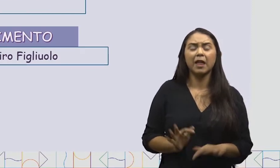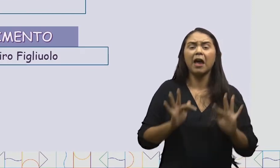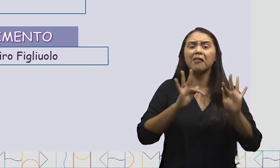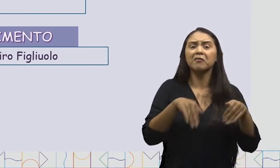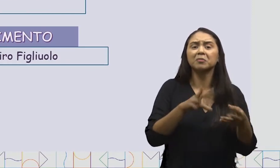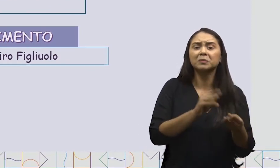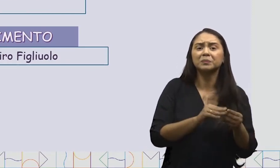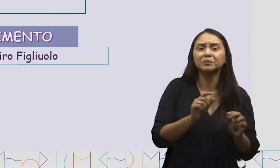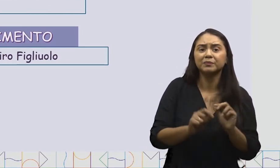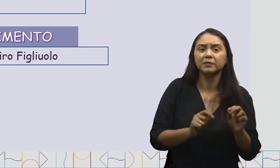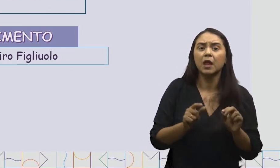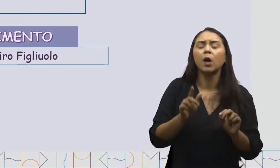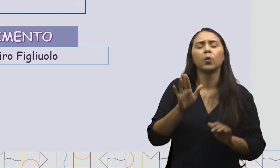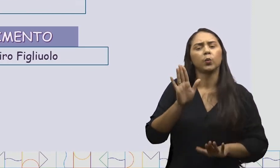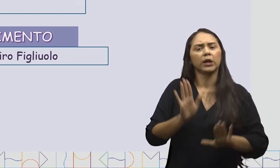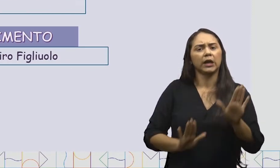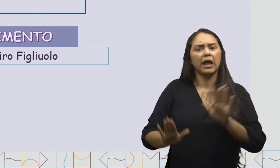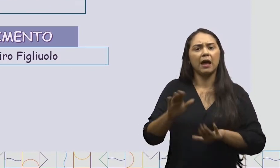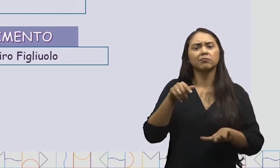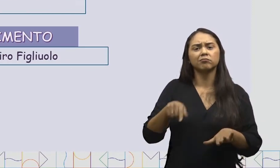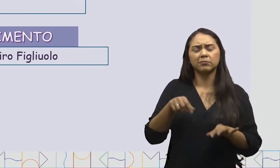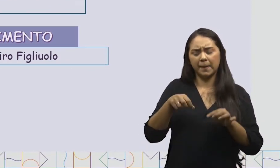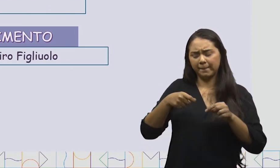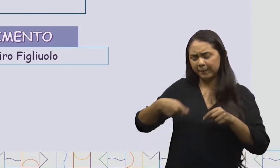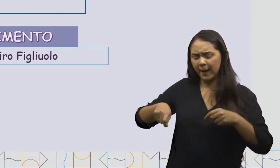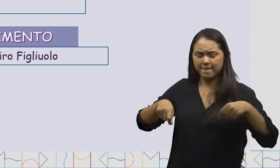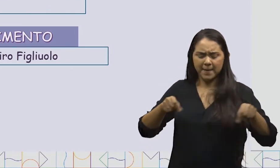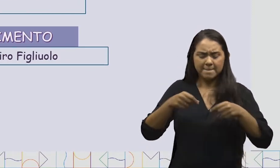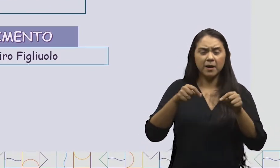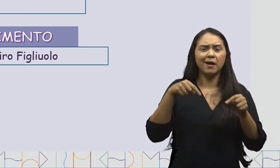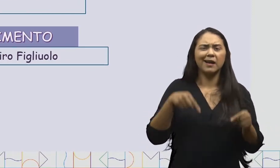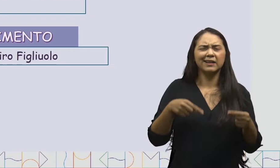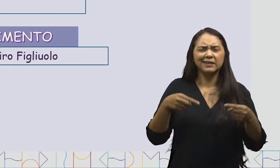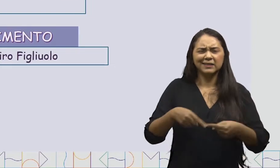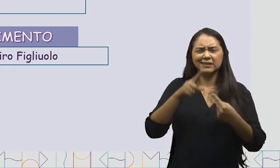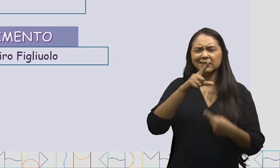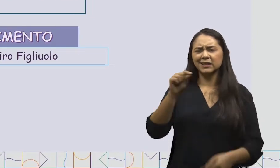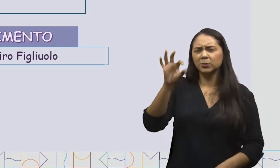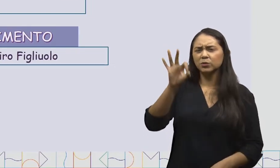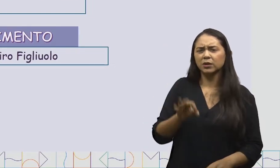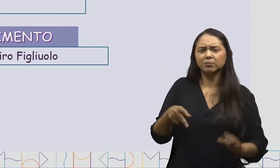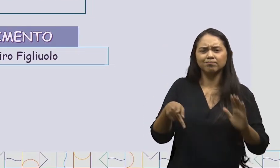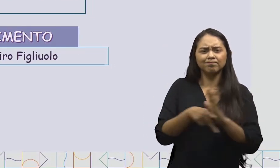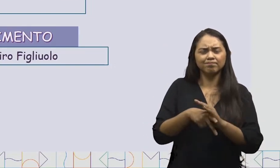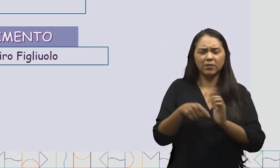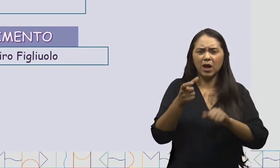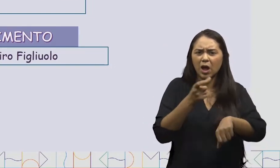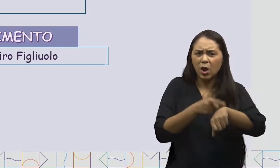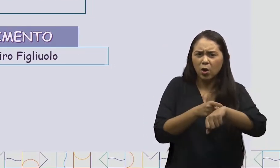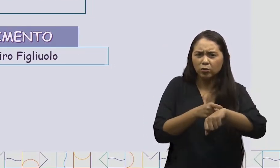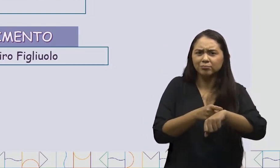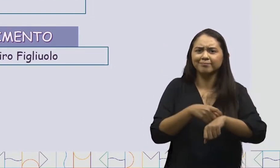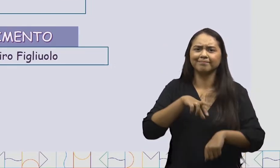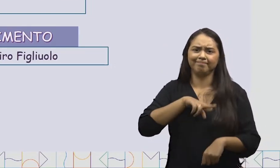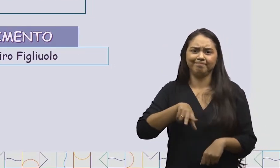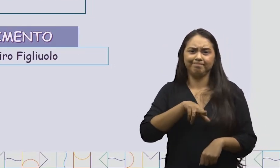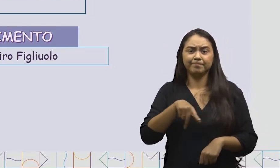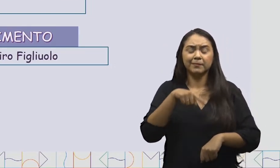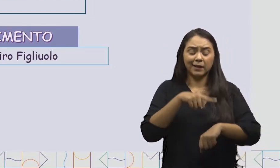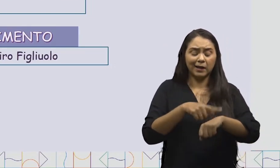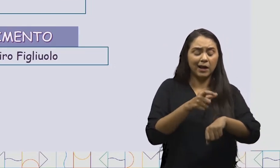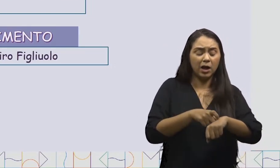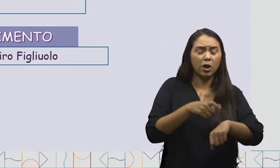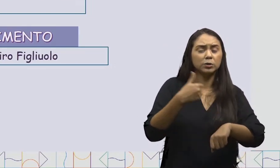Conclusão. Mas, cuidado! Essas marcações não correspondem a 100% das marcações de um relógio analógico, que